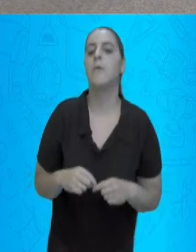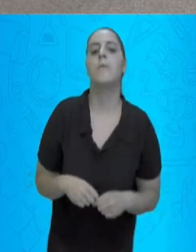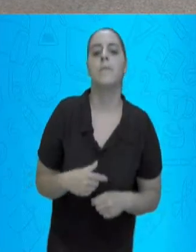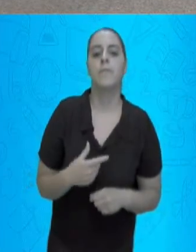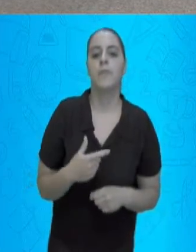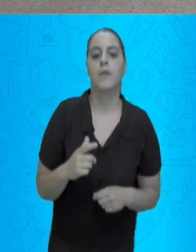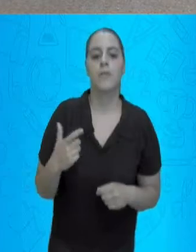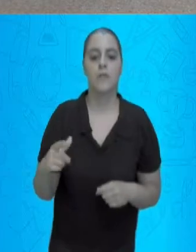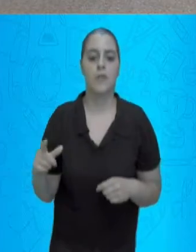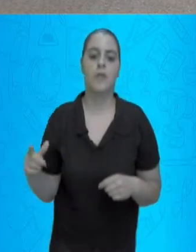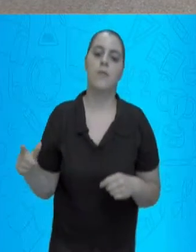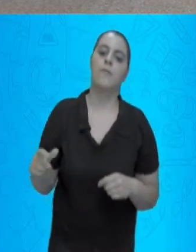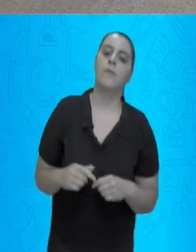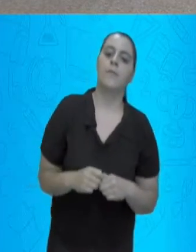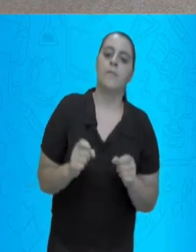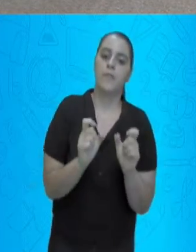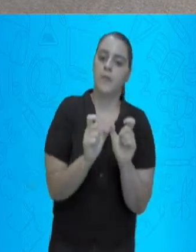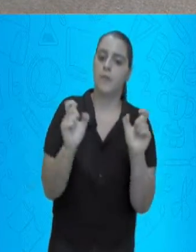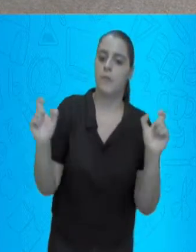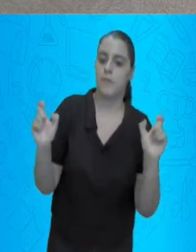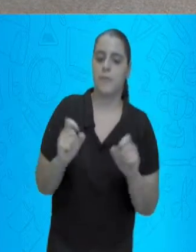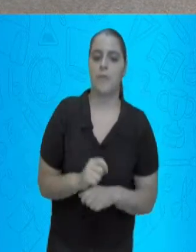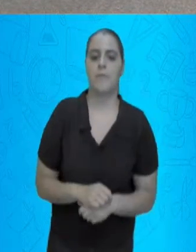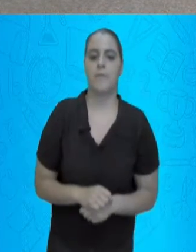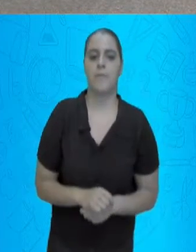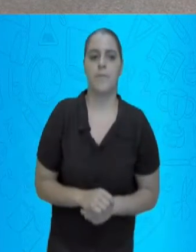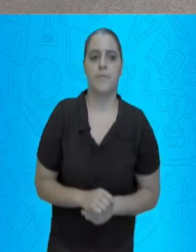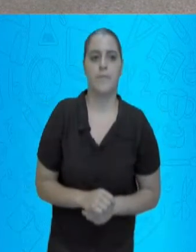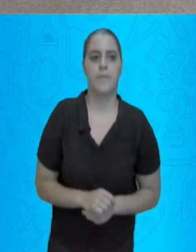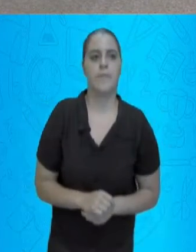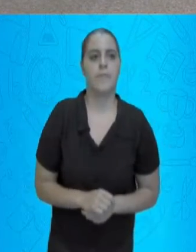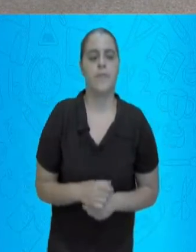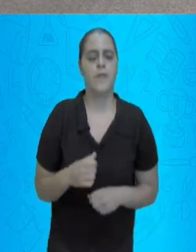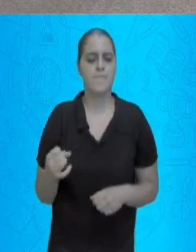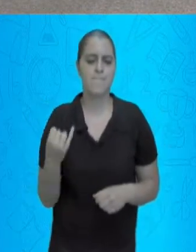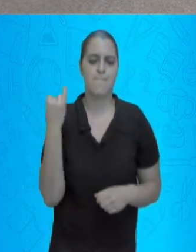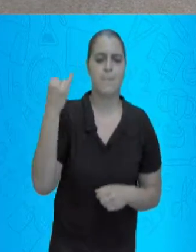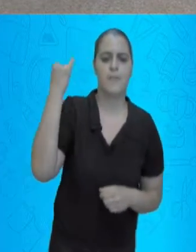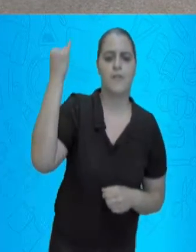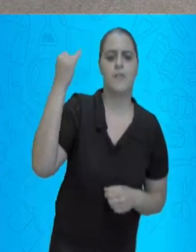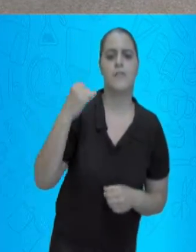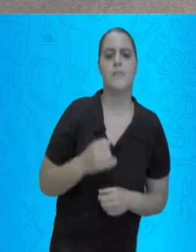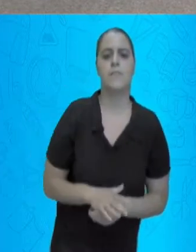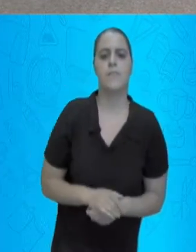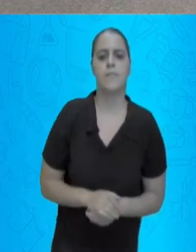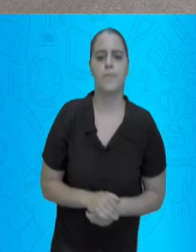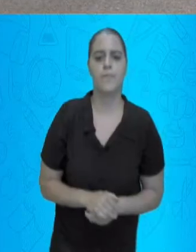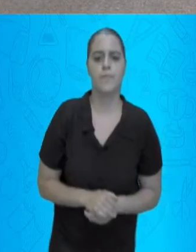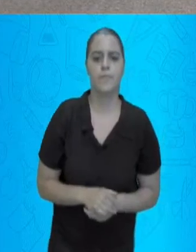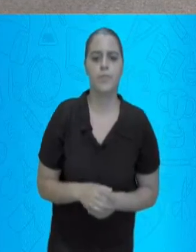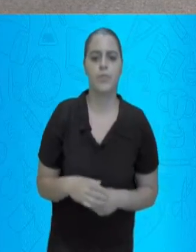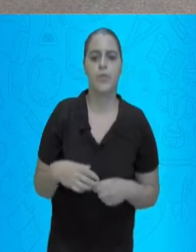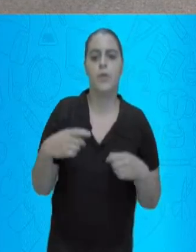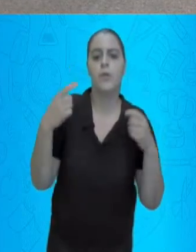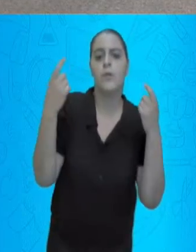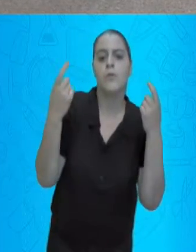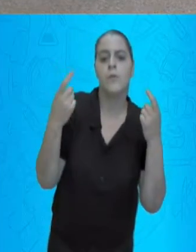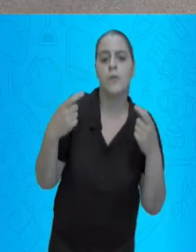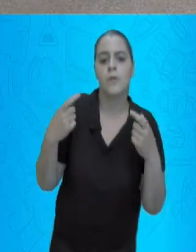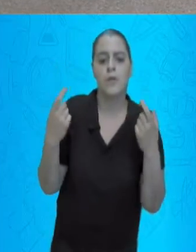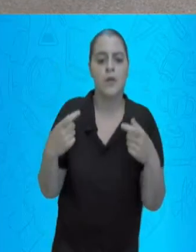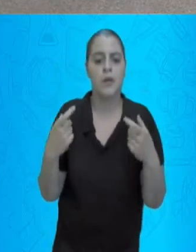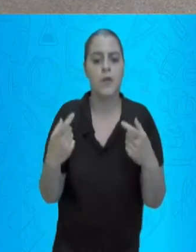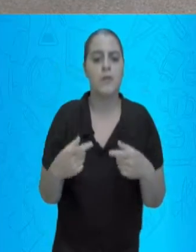se decompor. Também é importante o local onde